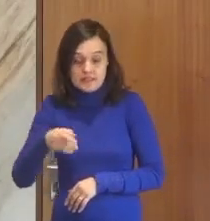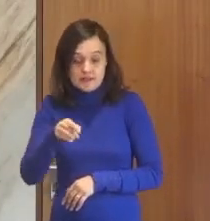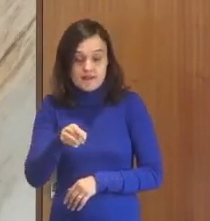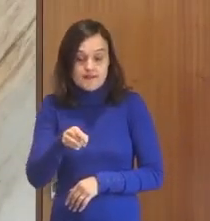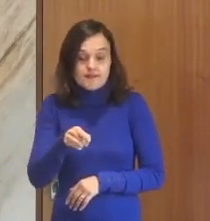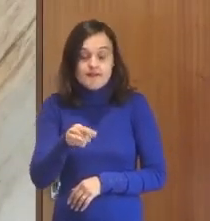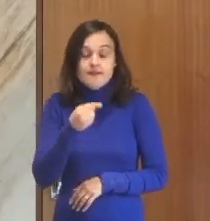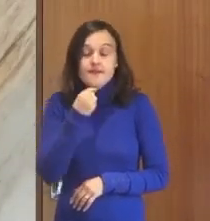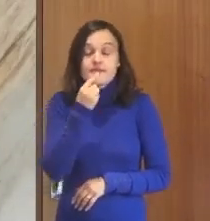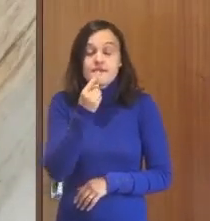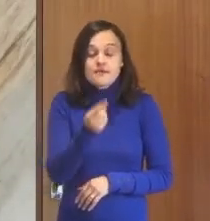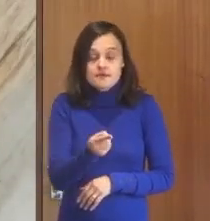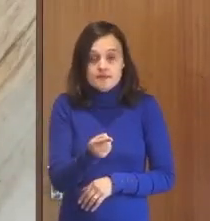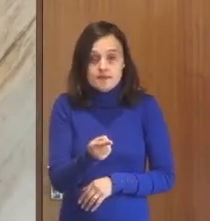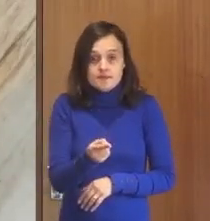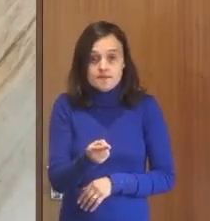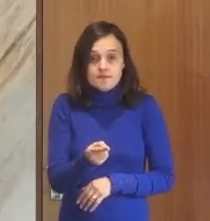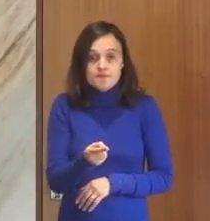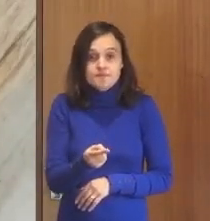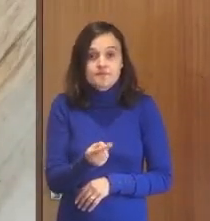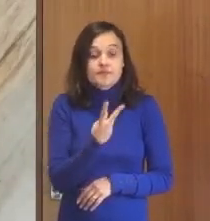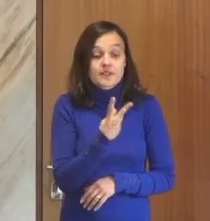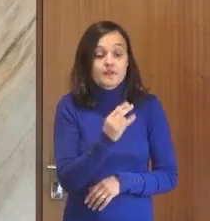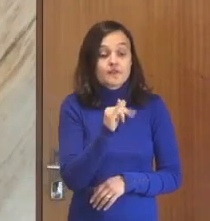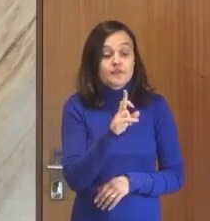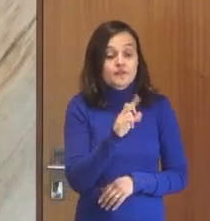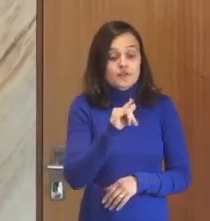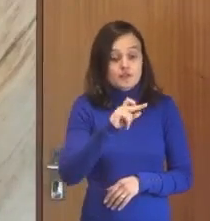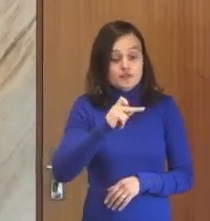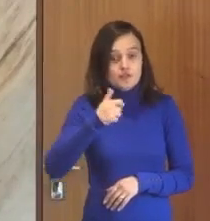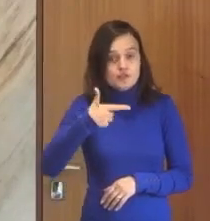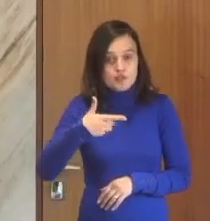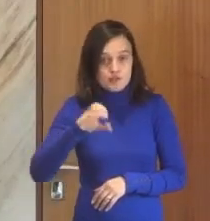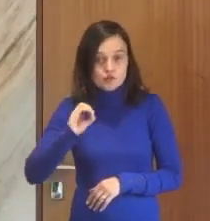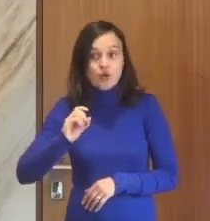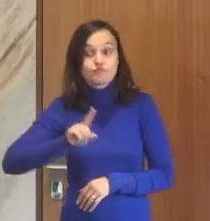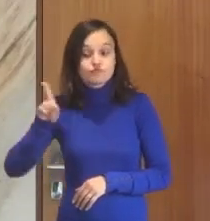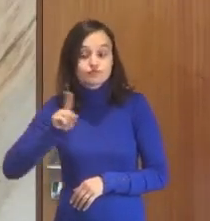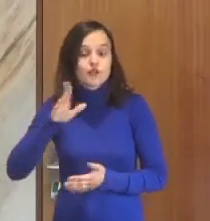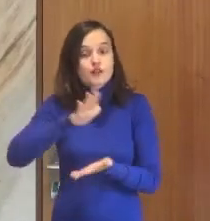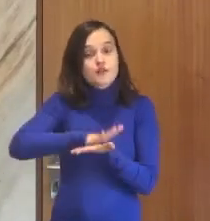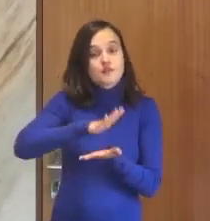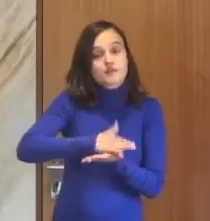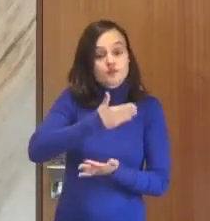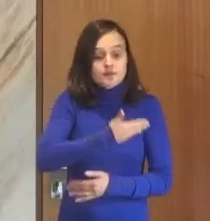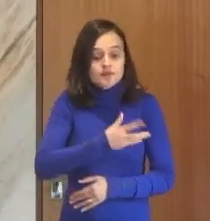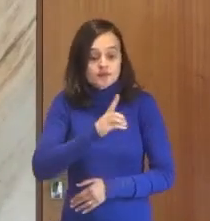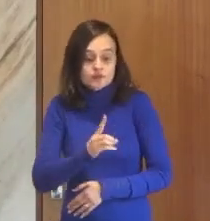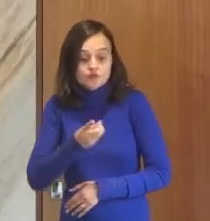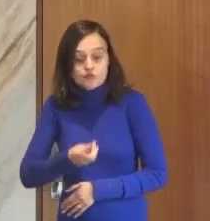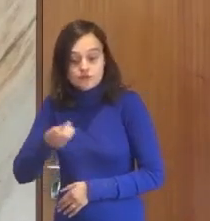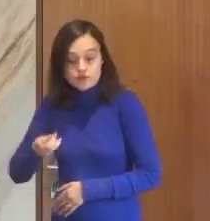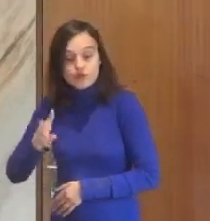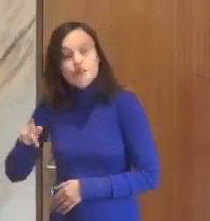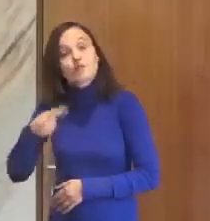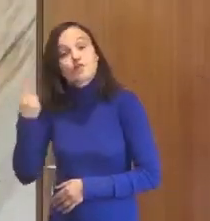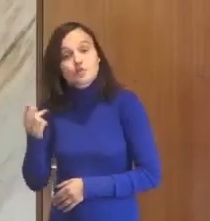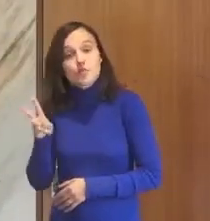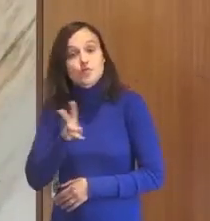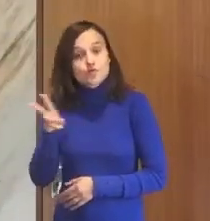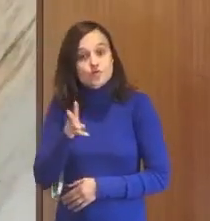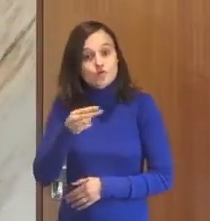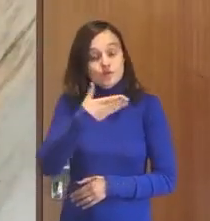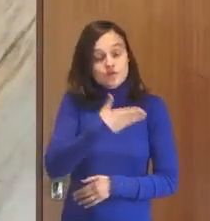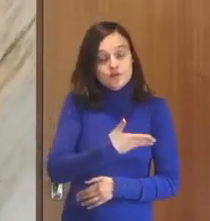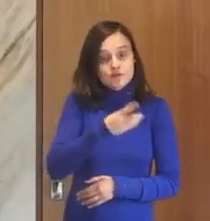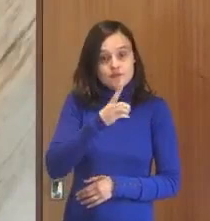que tem a viriato trágico, primeira edição de 1699, e uma segunda edição de